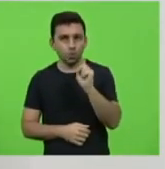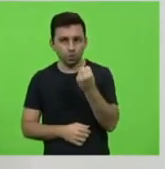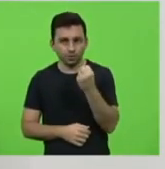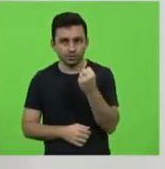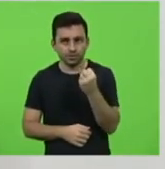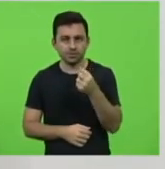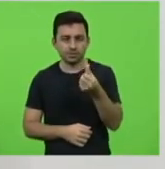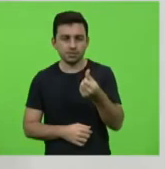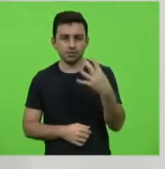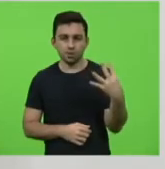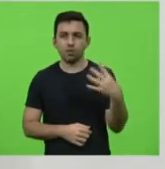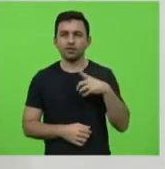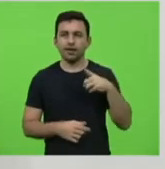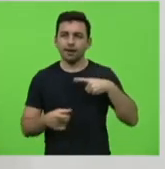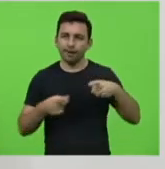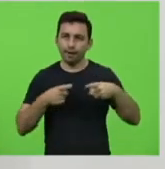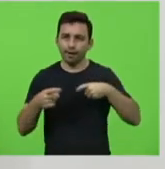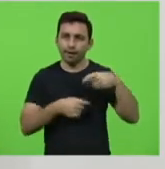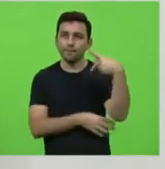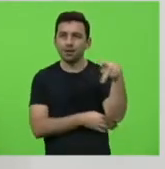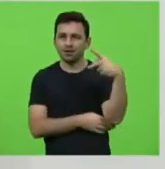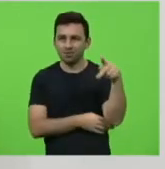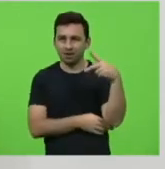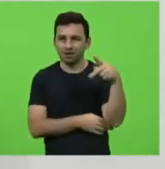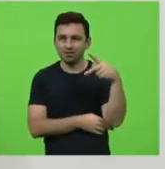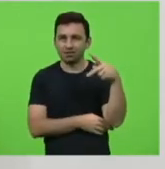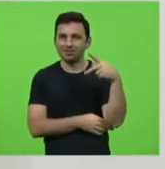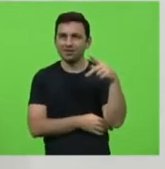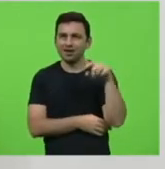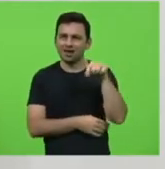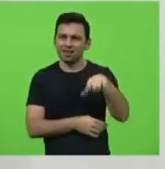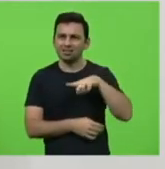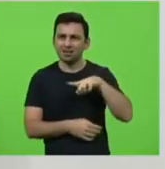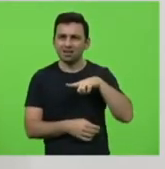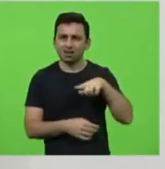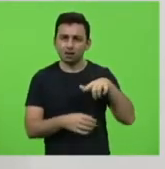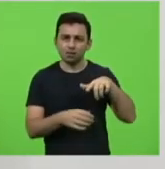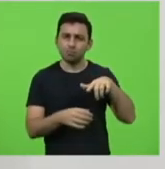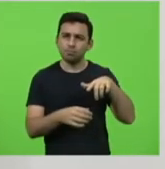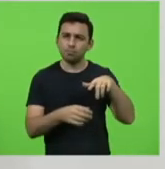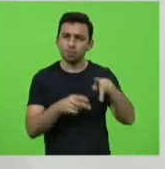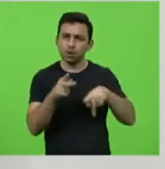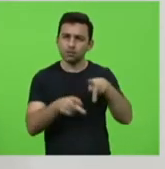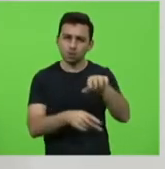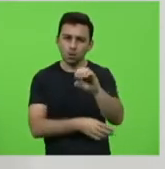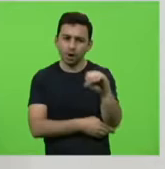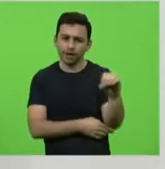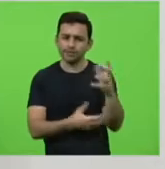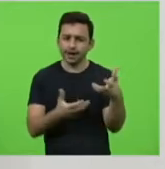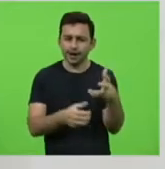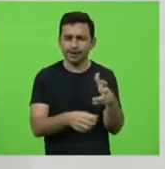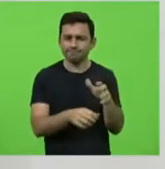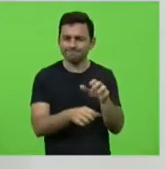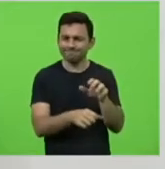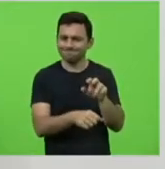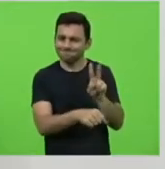1864, veio a Guerra do Paraguai. Lá estava o povo do Oeste peleando para manter o território